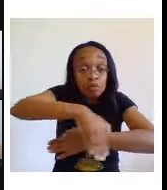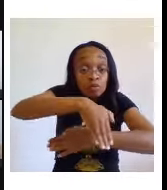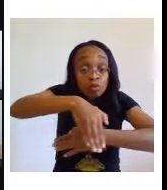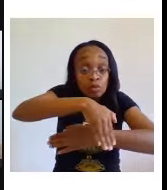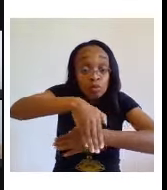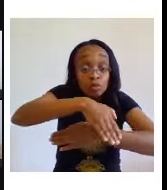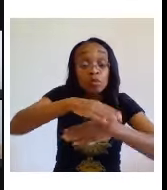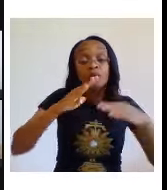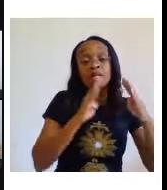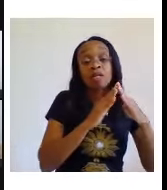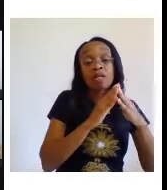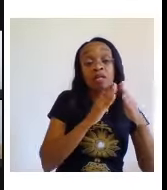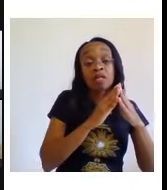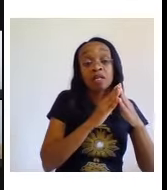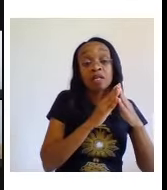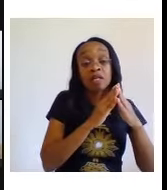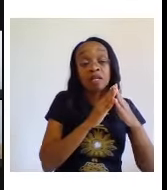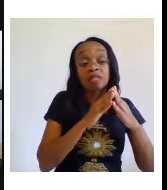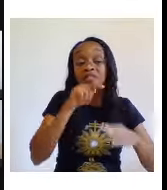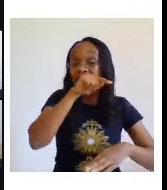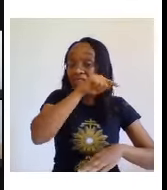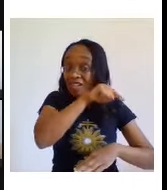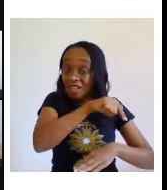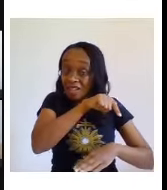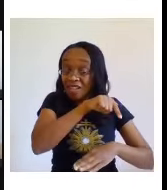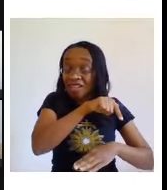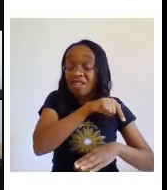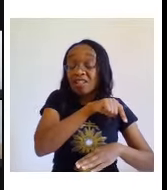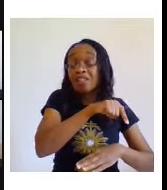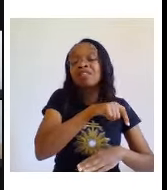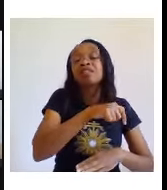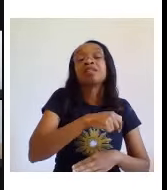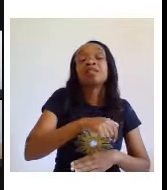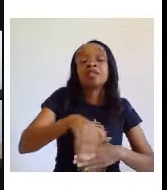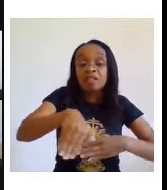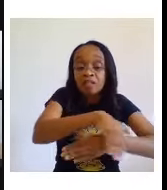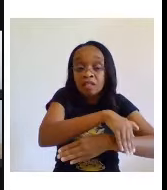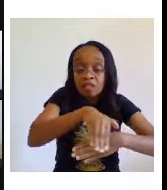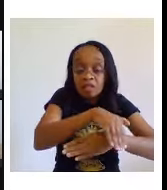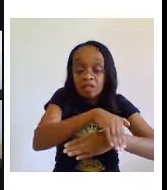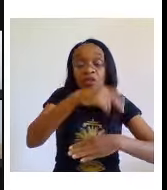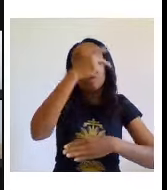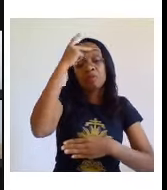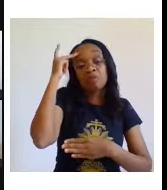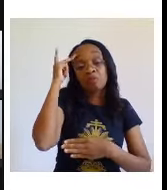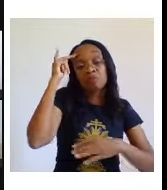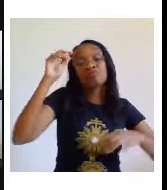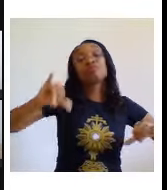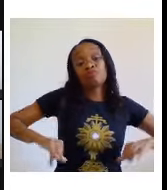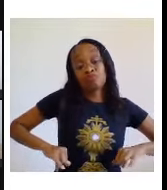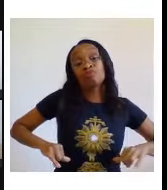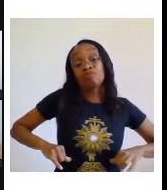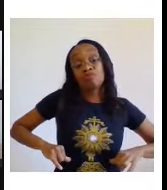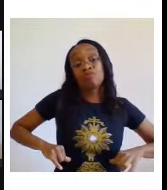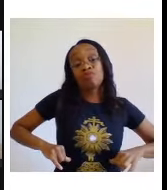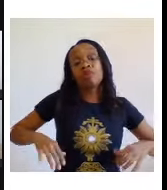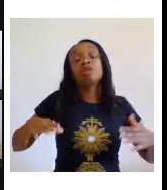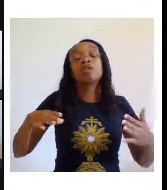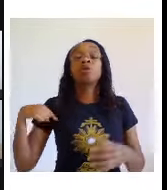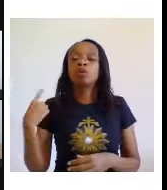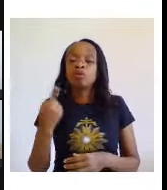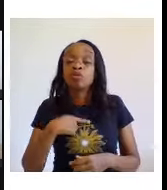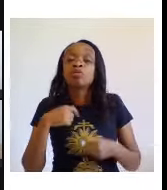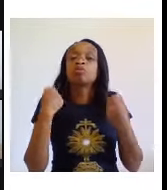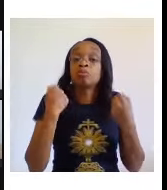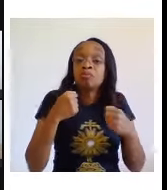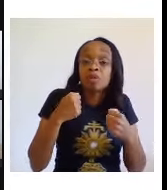pastoral está alimentando ali naquele dia com a sopa. Então, a gente precisa quebrar esse